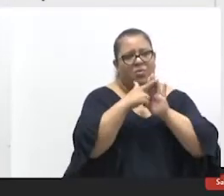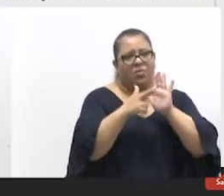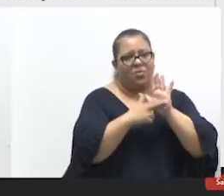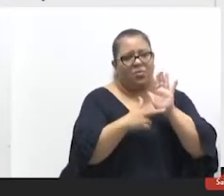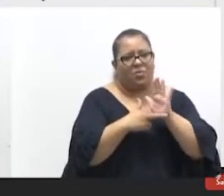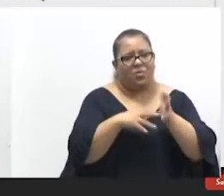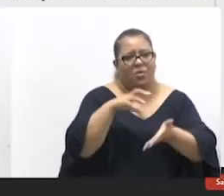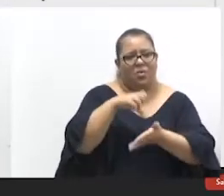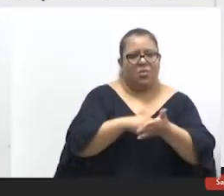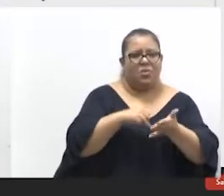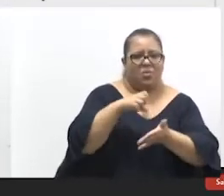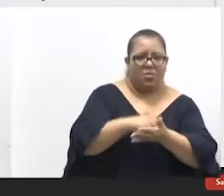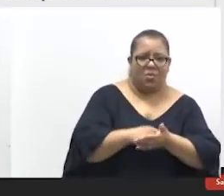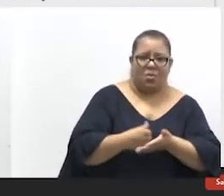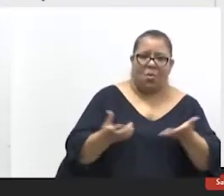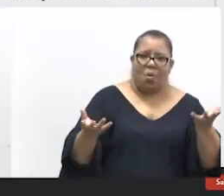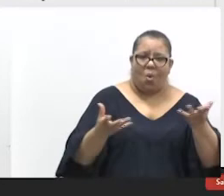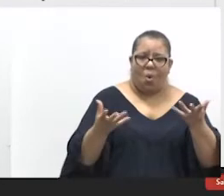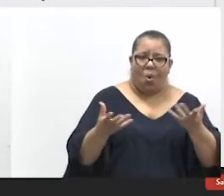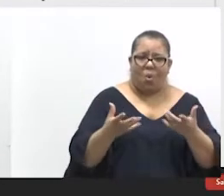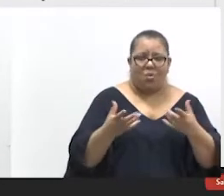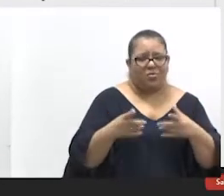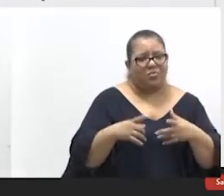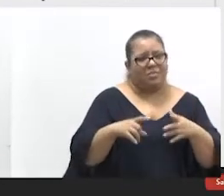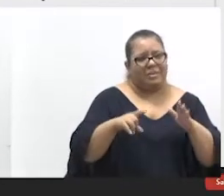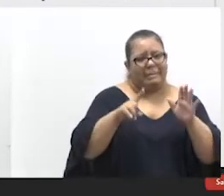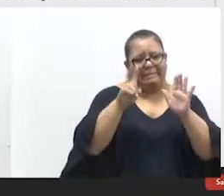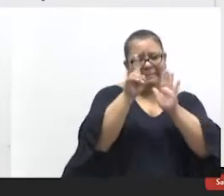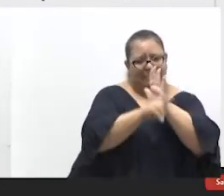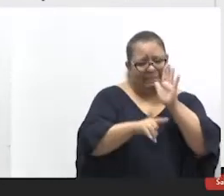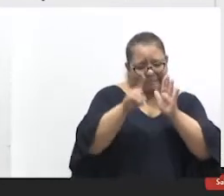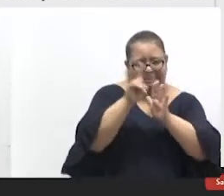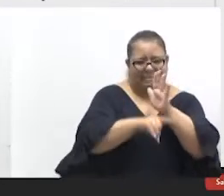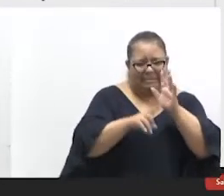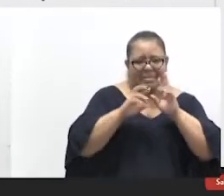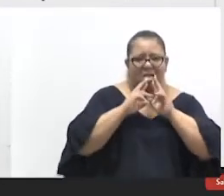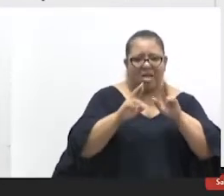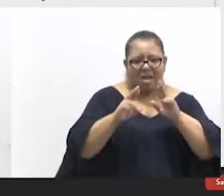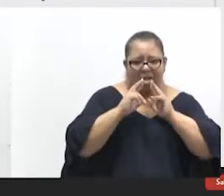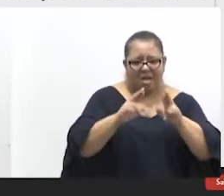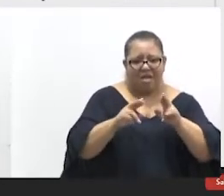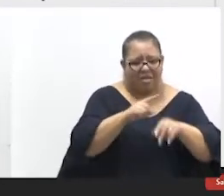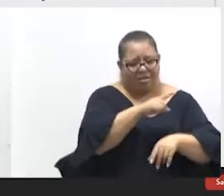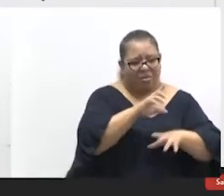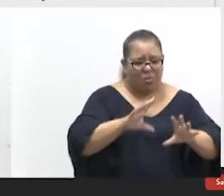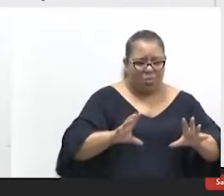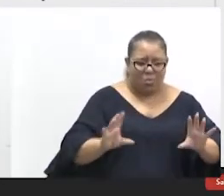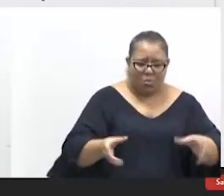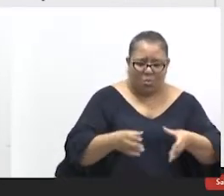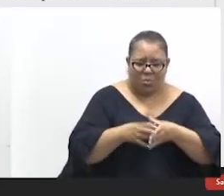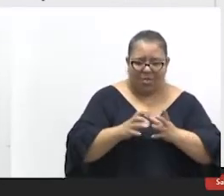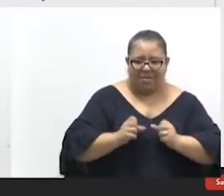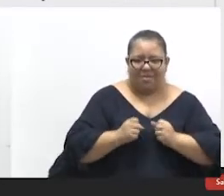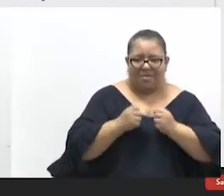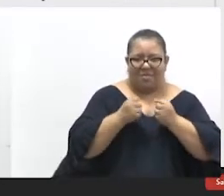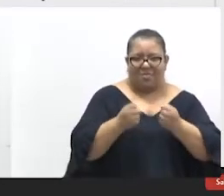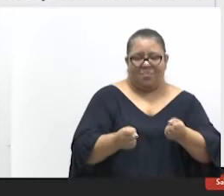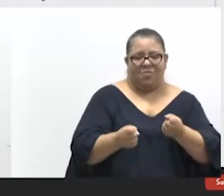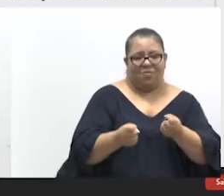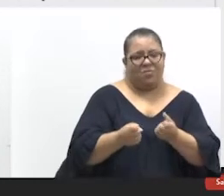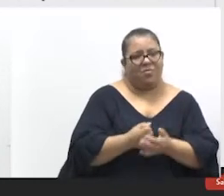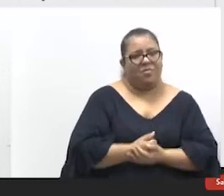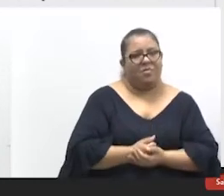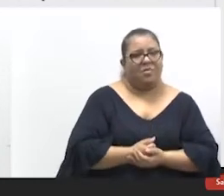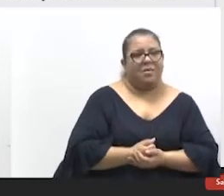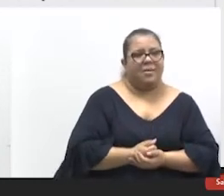hoje vamos poder esgotar, porque são muitas questões, mas dizer que a equipe ela tem feito um trabalho fenomenal, né? Muitas vezes